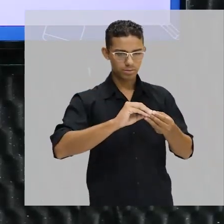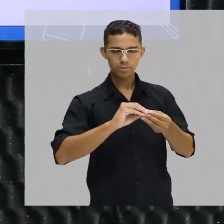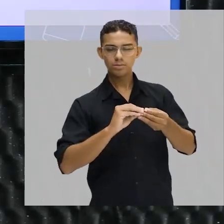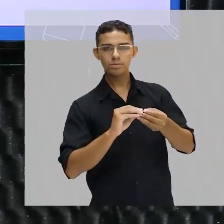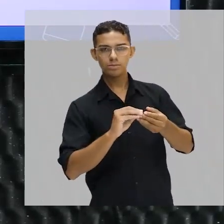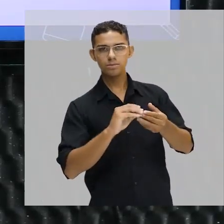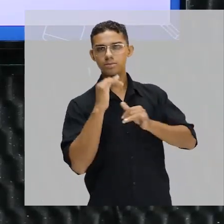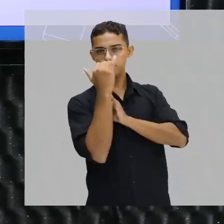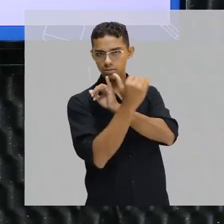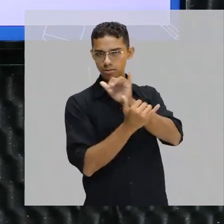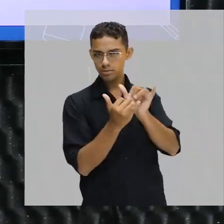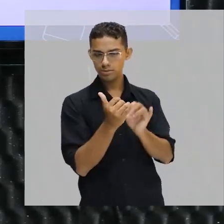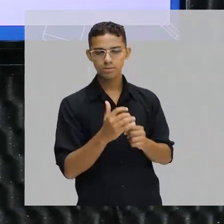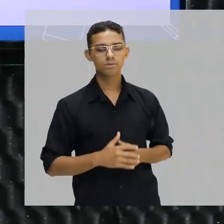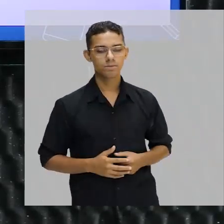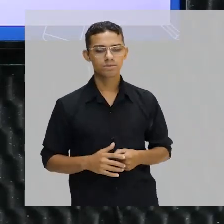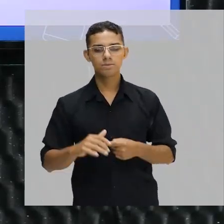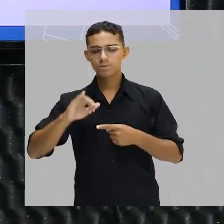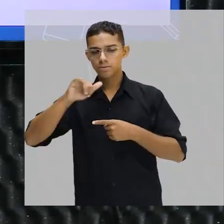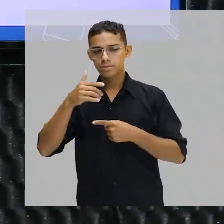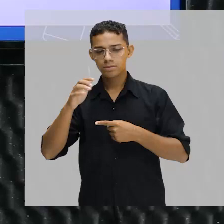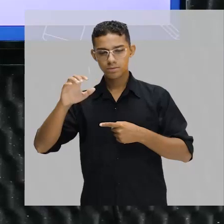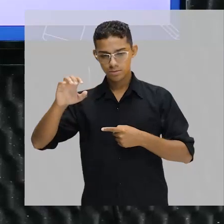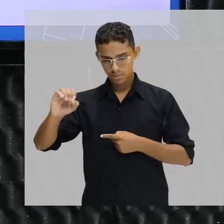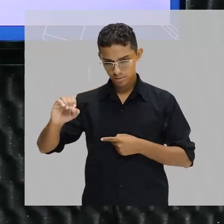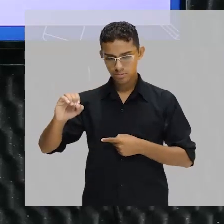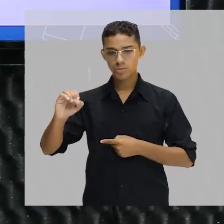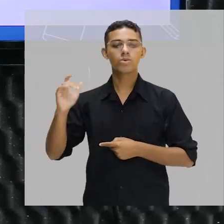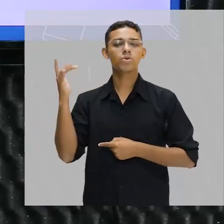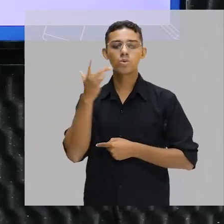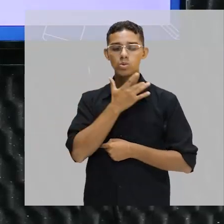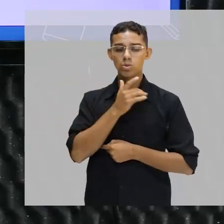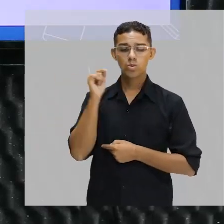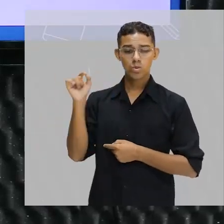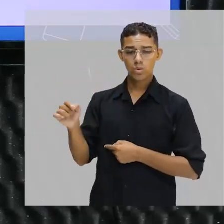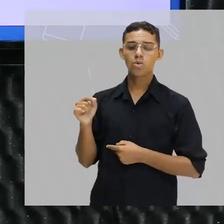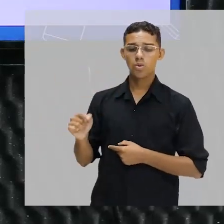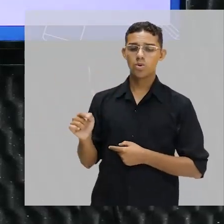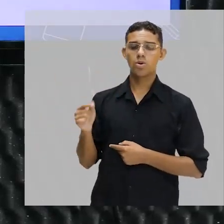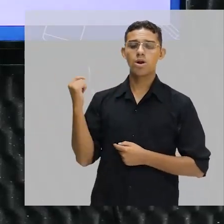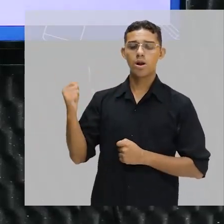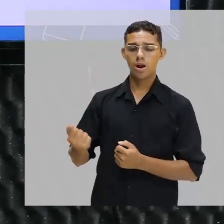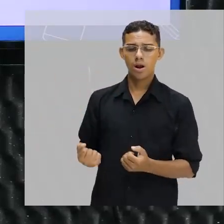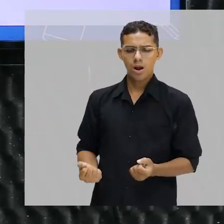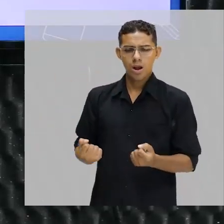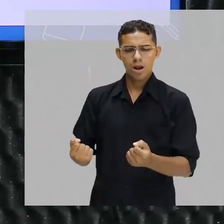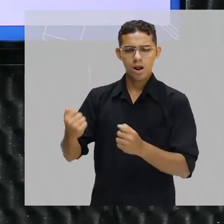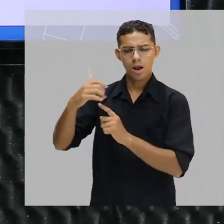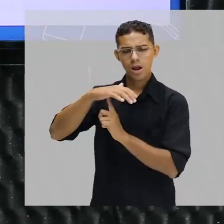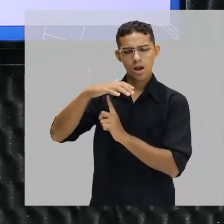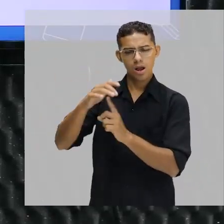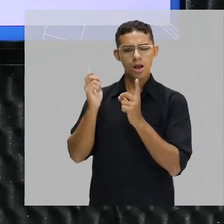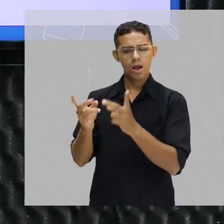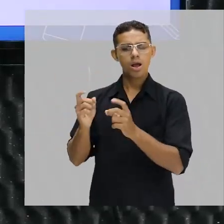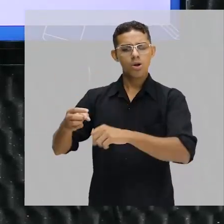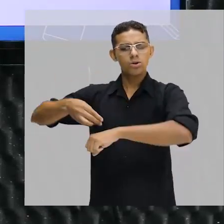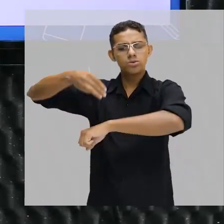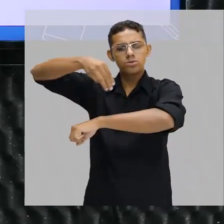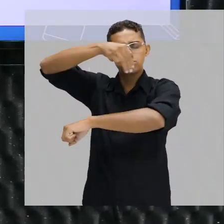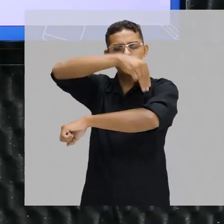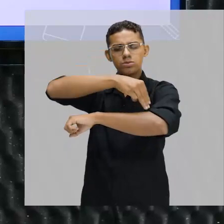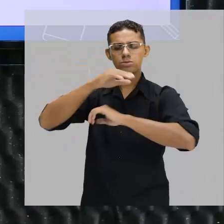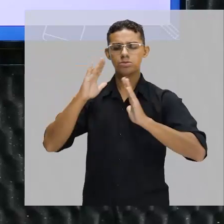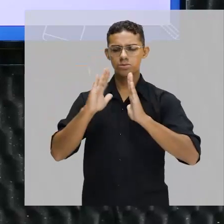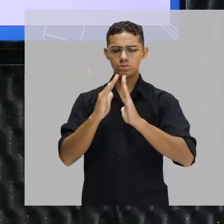informação. João Gostoso era carregador de feira livre e morava no Morro da Babilônia, num barracão sem